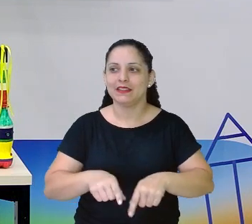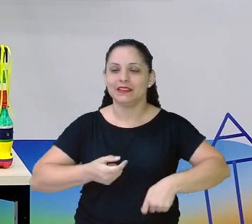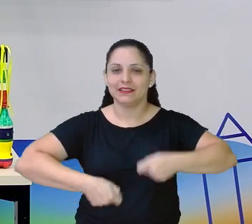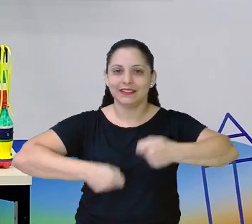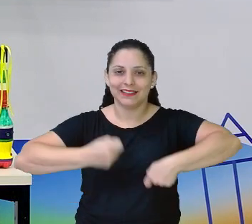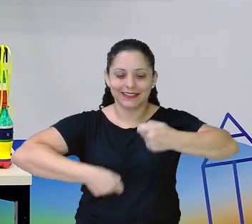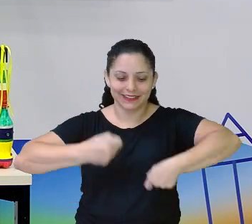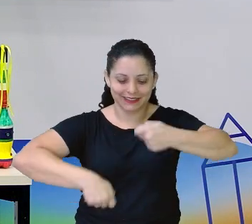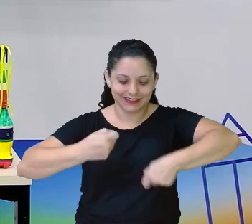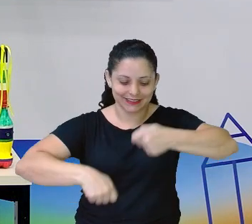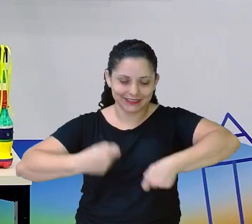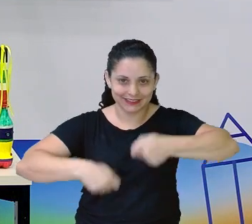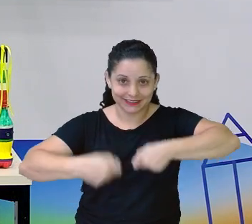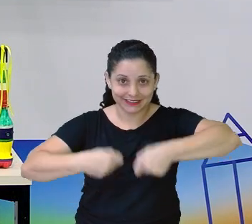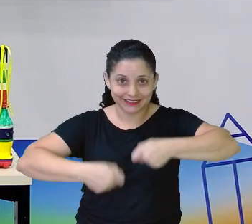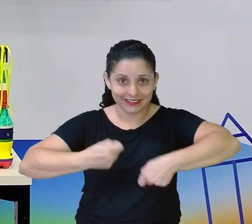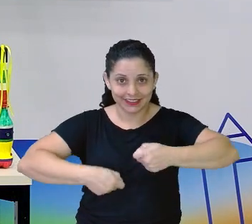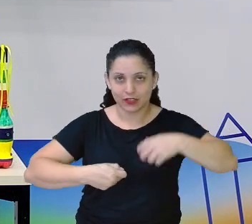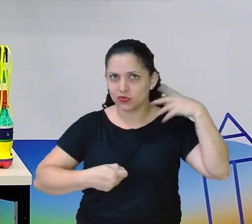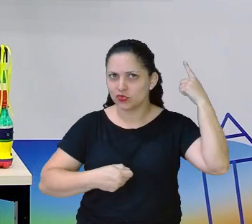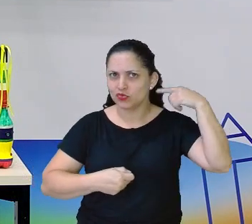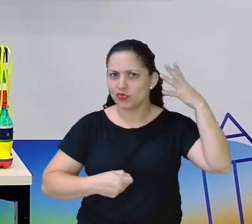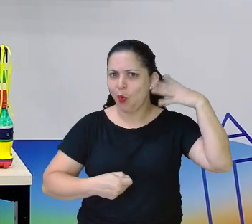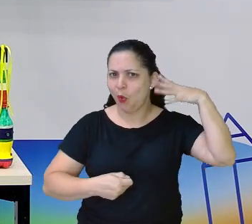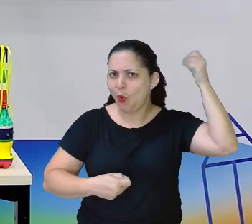e produzir som.